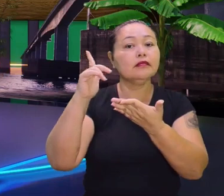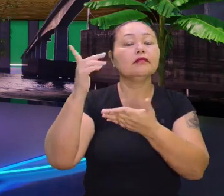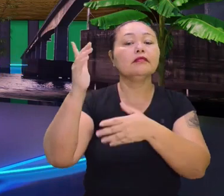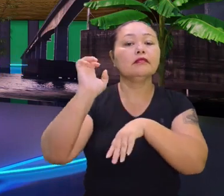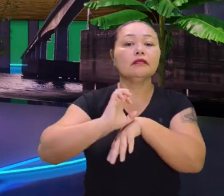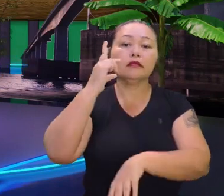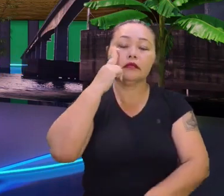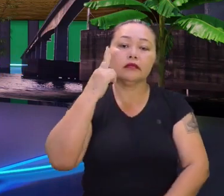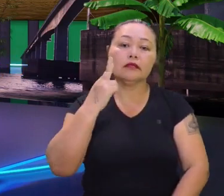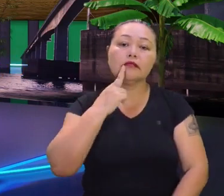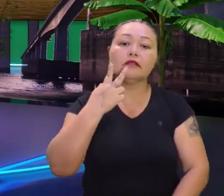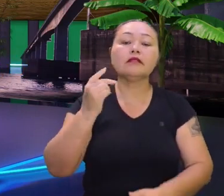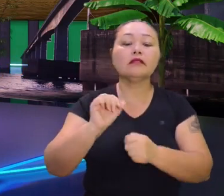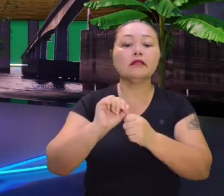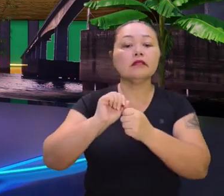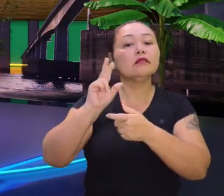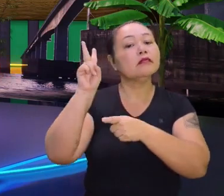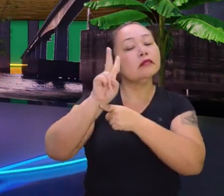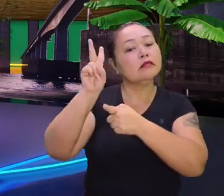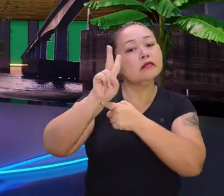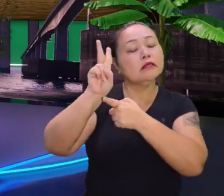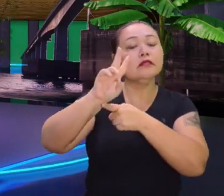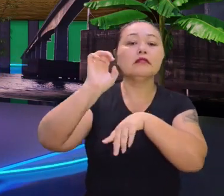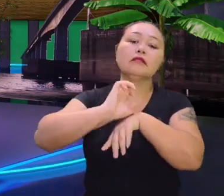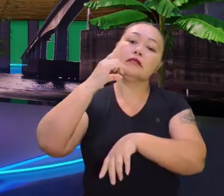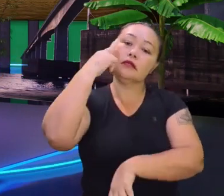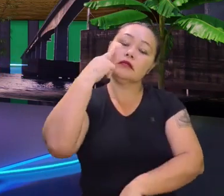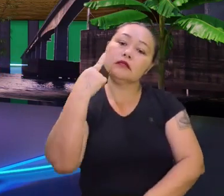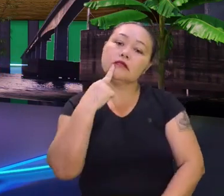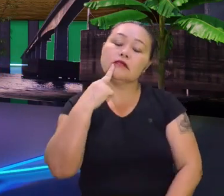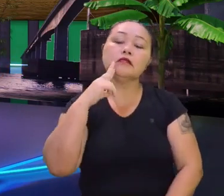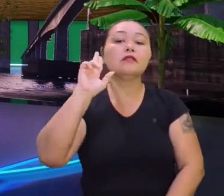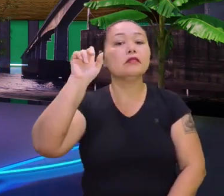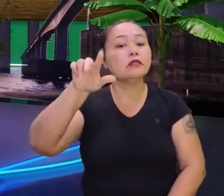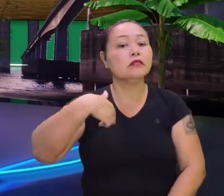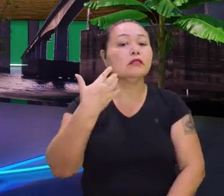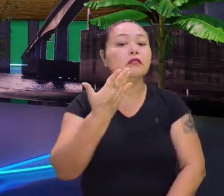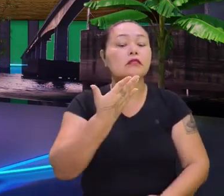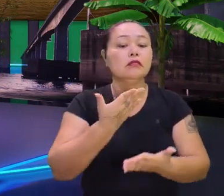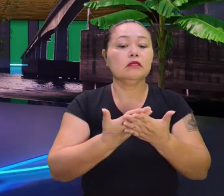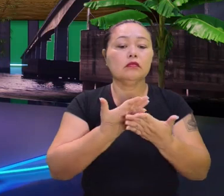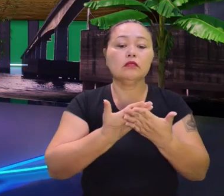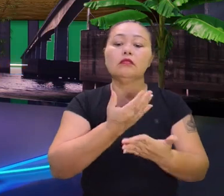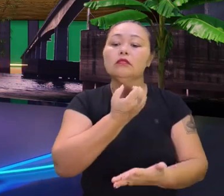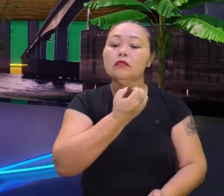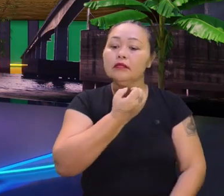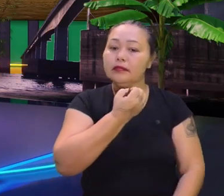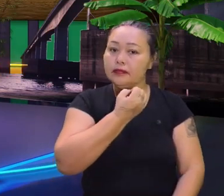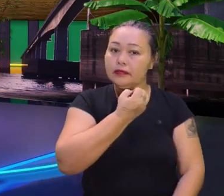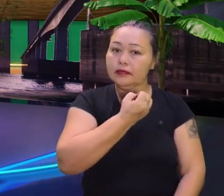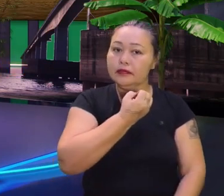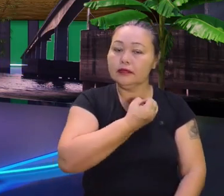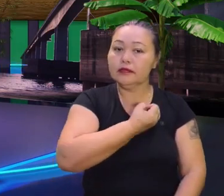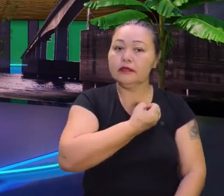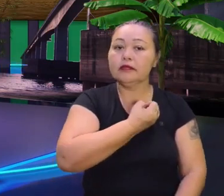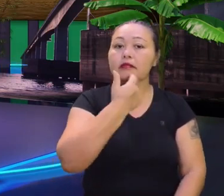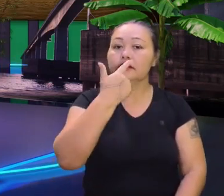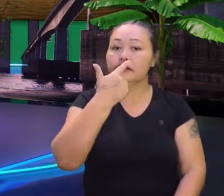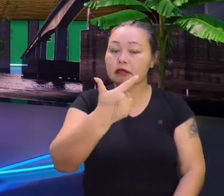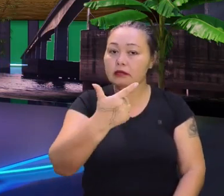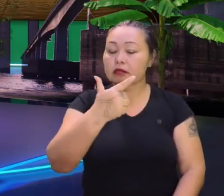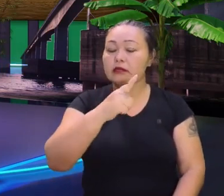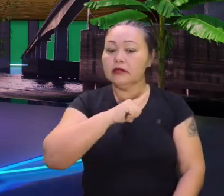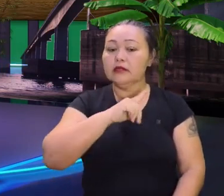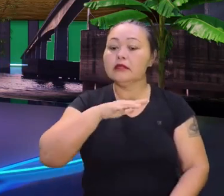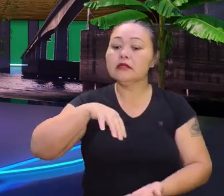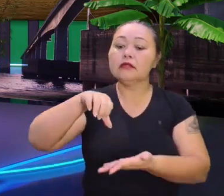a questão das unidades de conservação do estado de Rondônia. É a aula 2 sobre Planaflora e Polo Noroeste. É